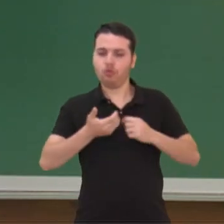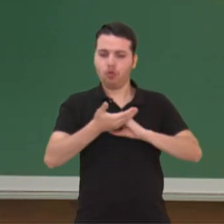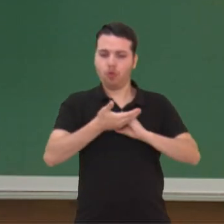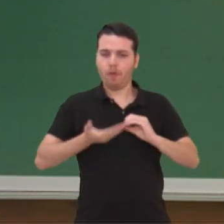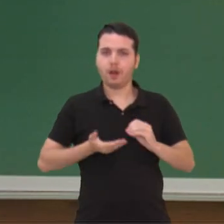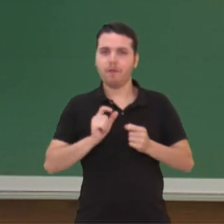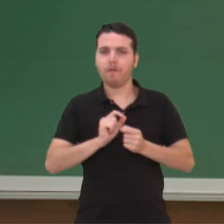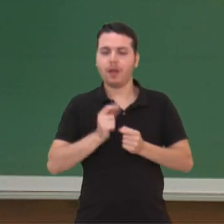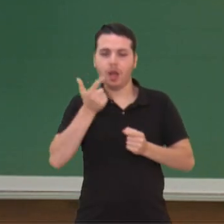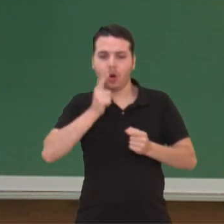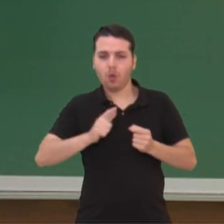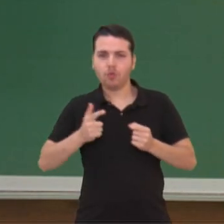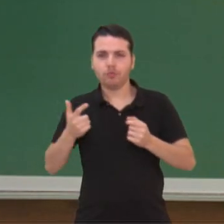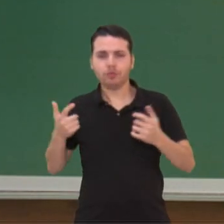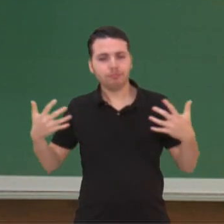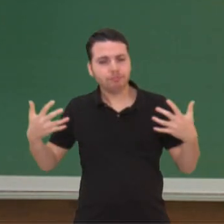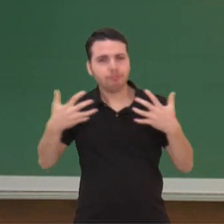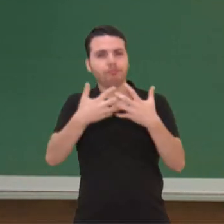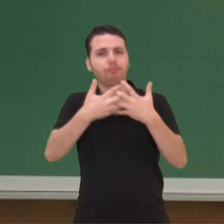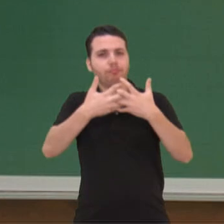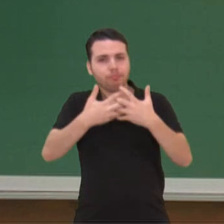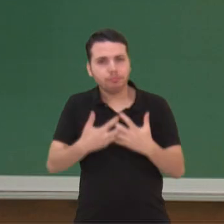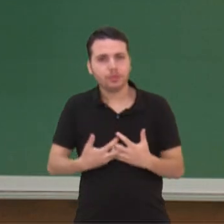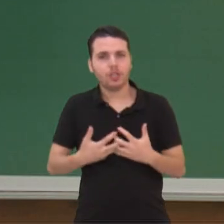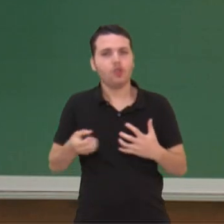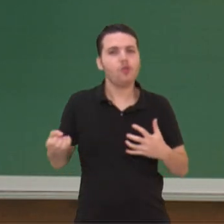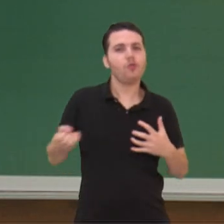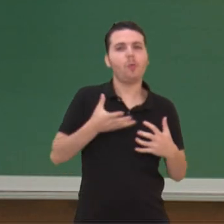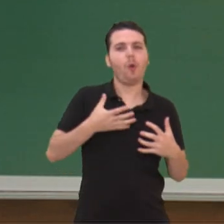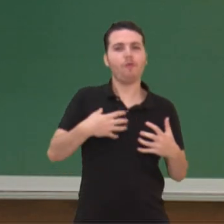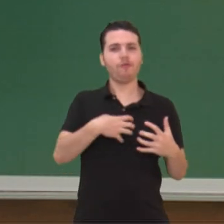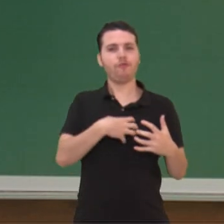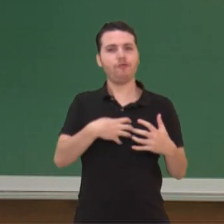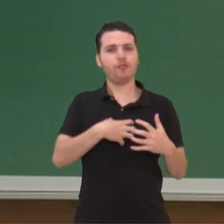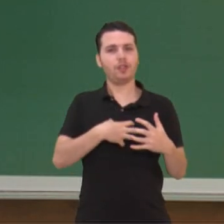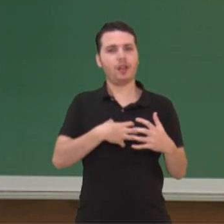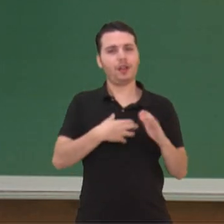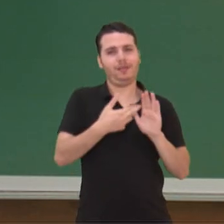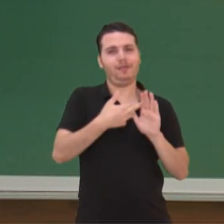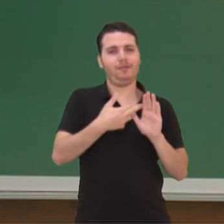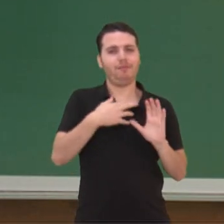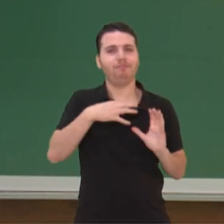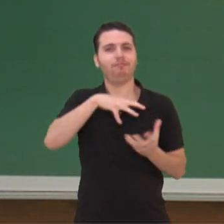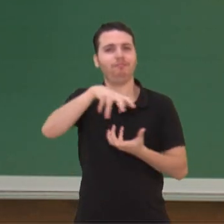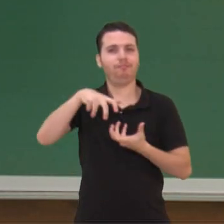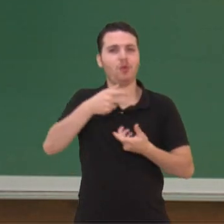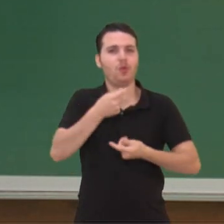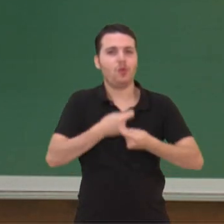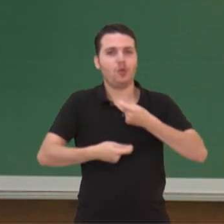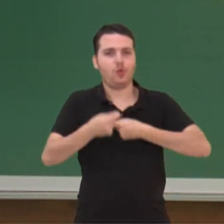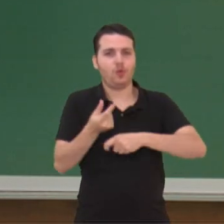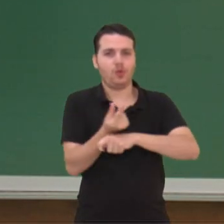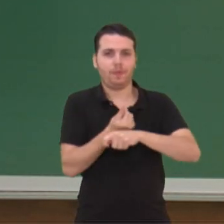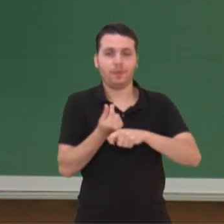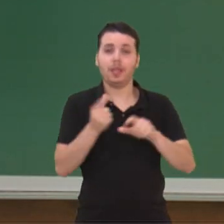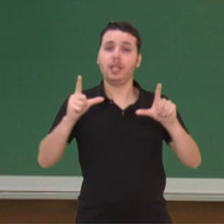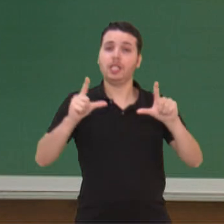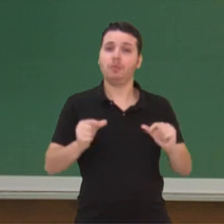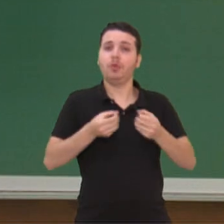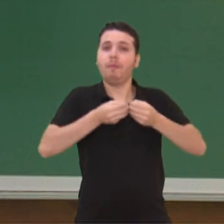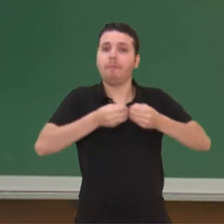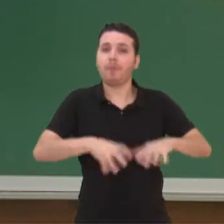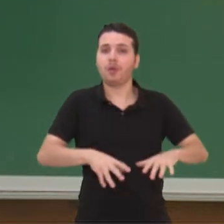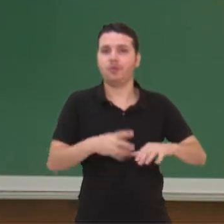estados para se ajustar a essa nova ordem econômica que nós temos aí mundial, né? Minimizando os prejuízos